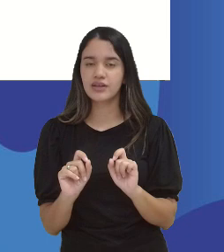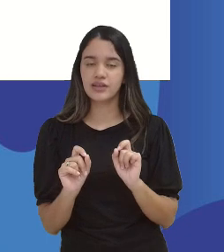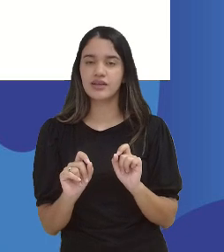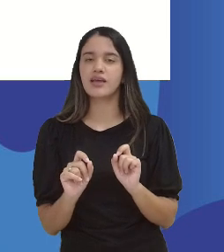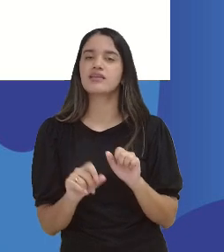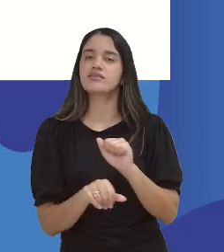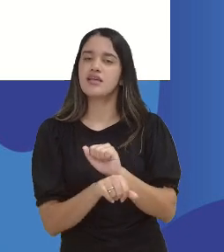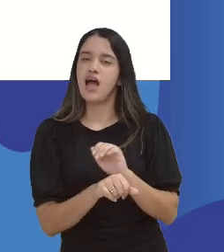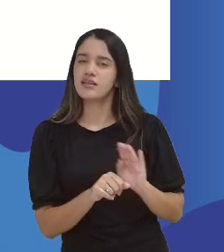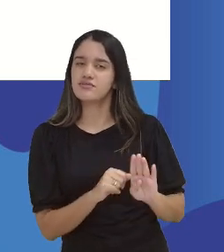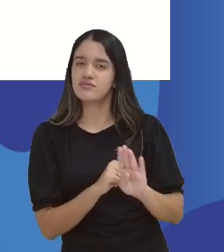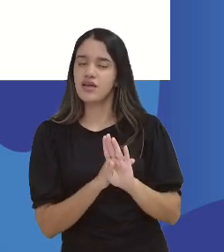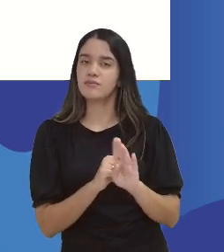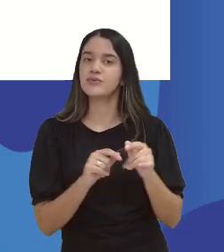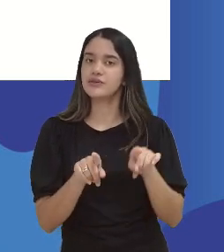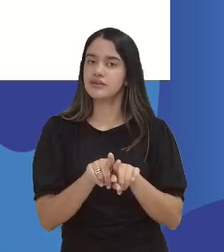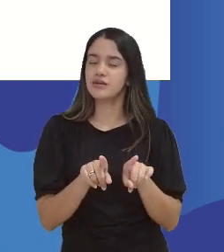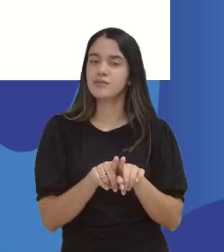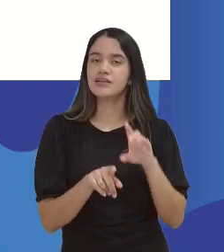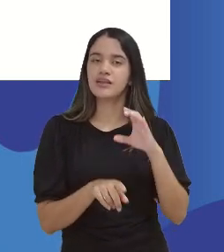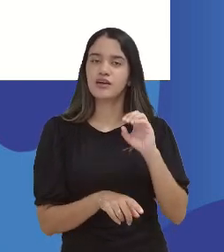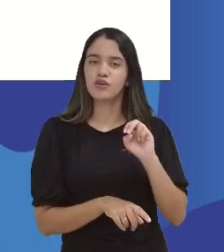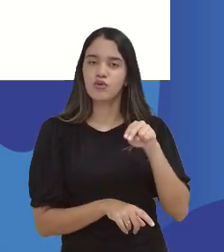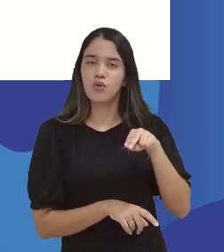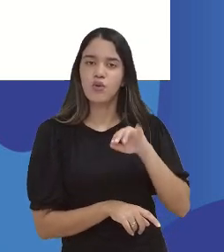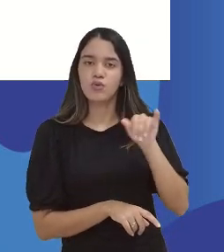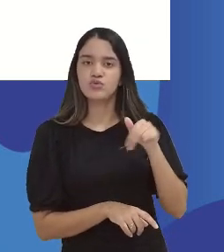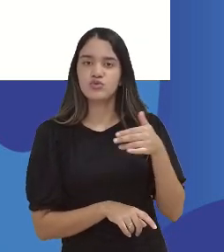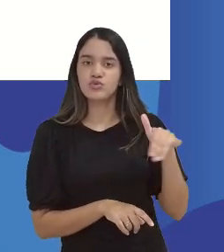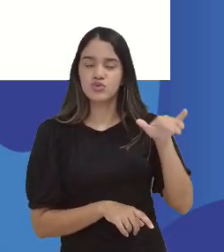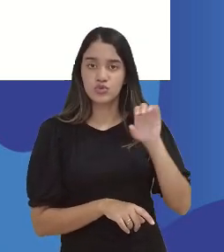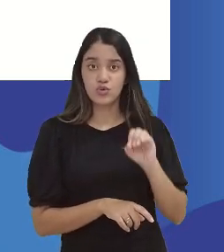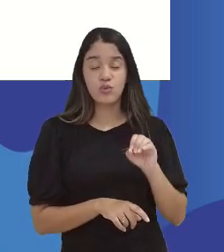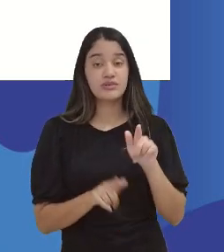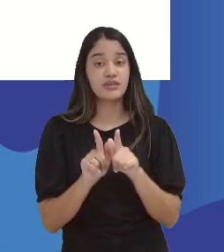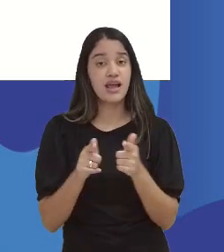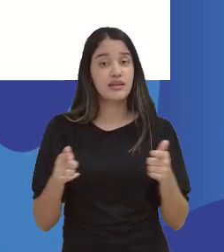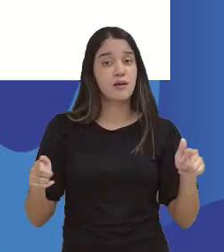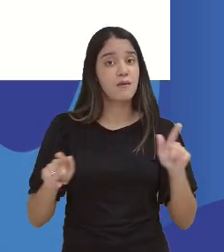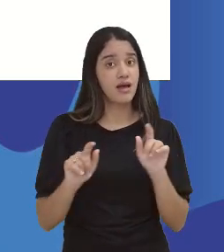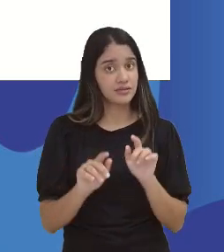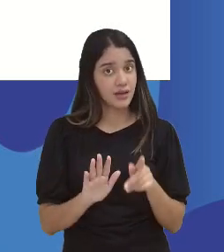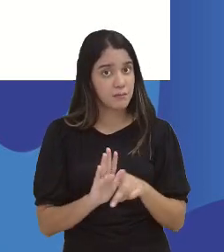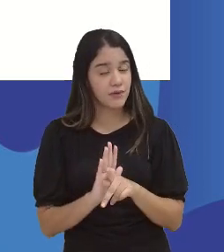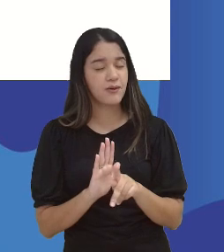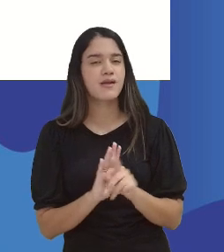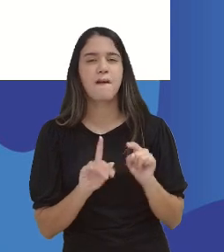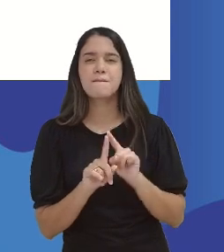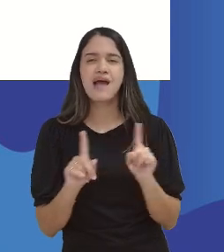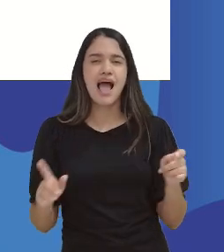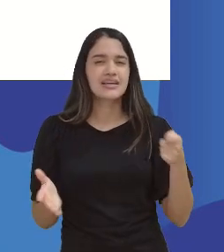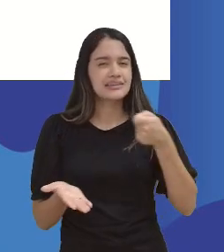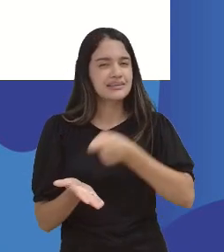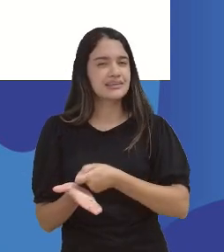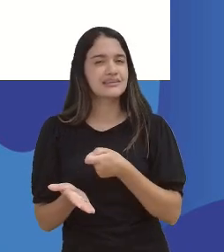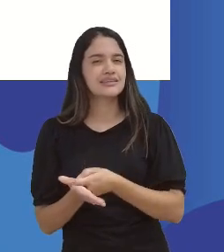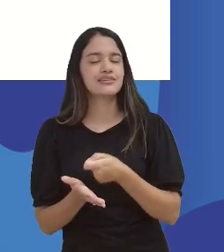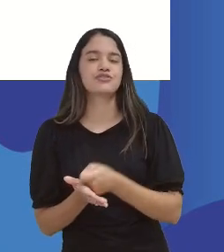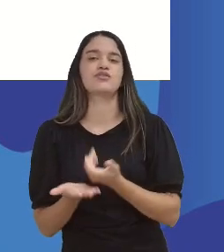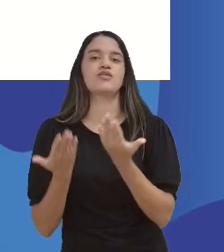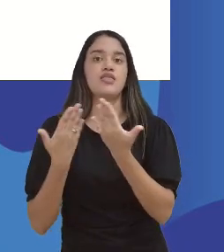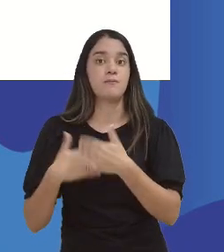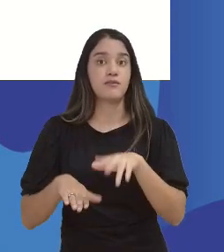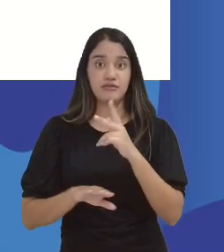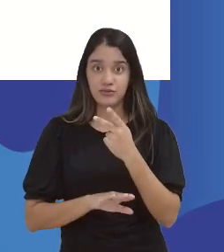advérbios e nas conjunções, que são as classes gramaticais mais exigidas nas provas